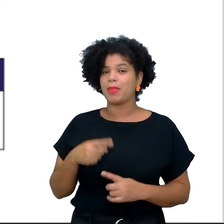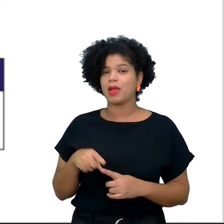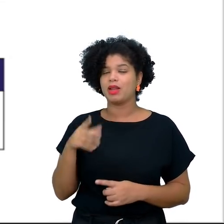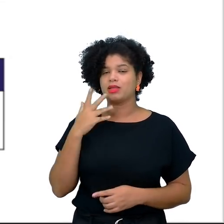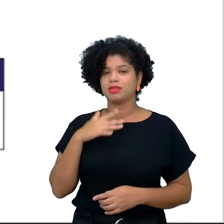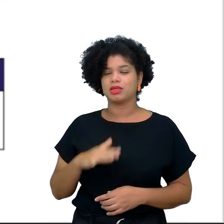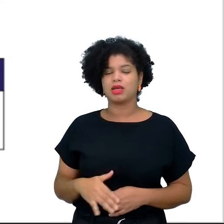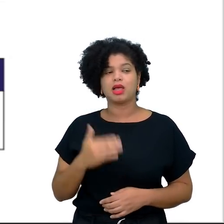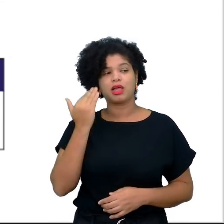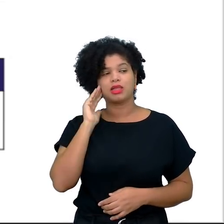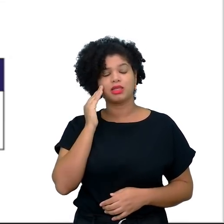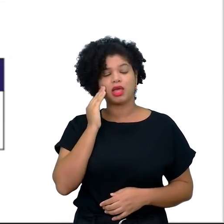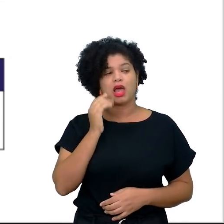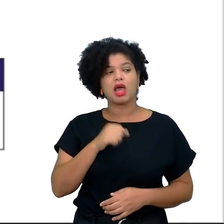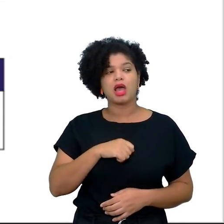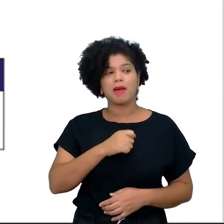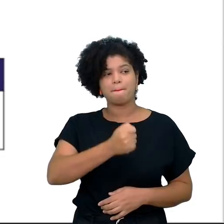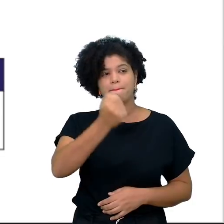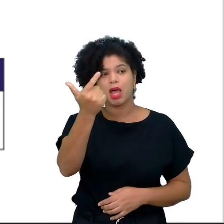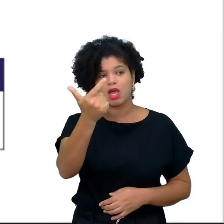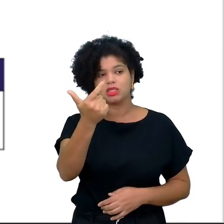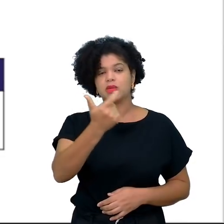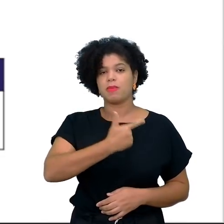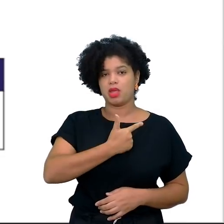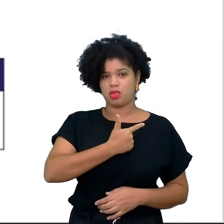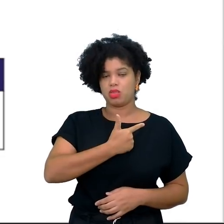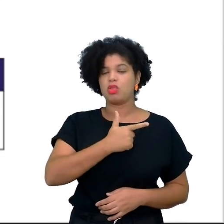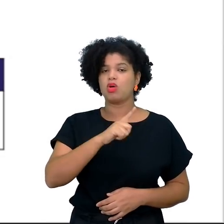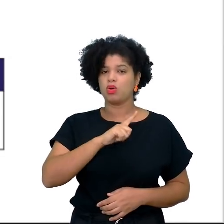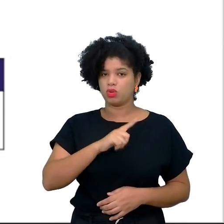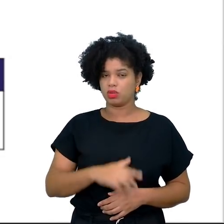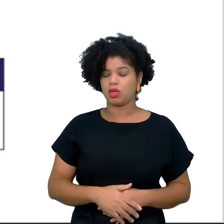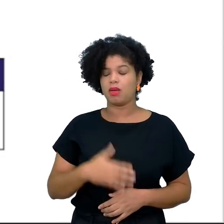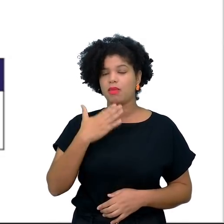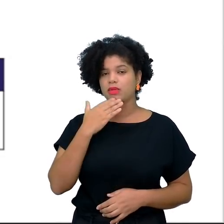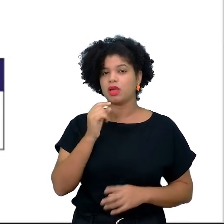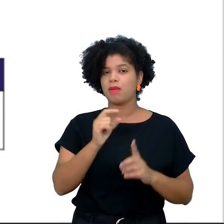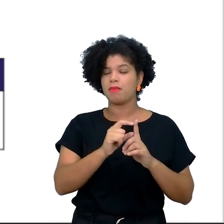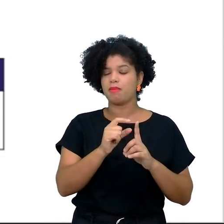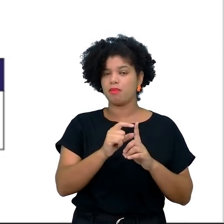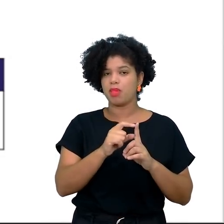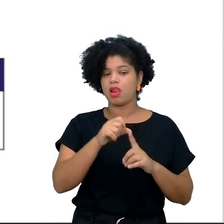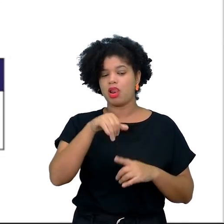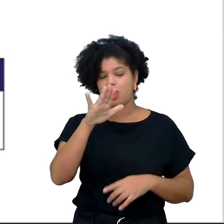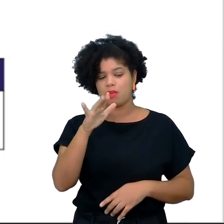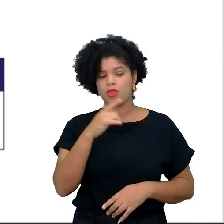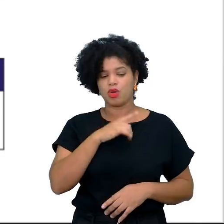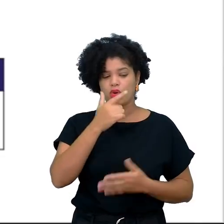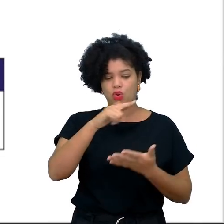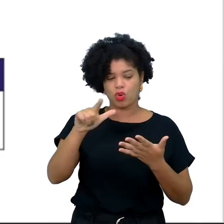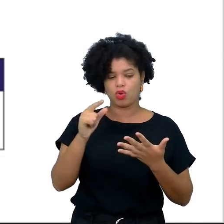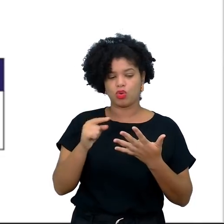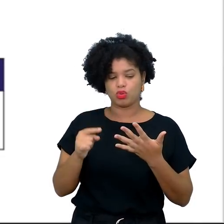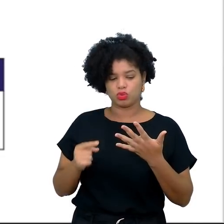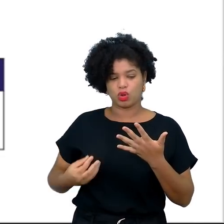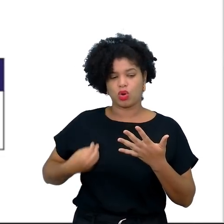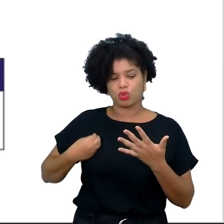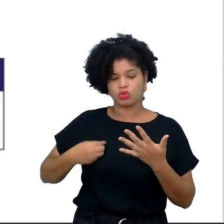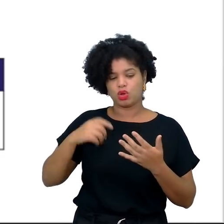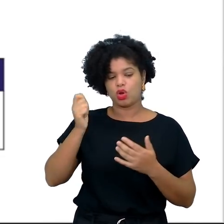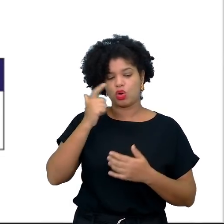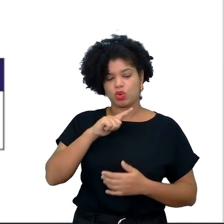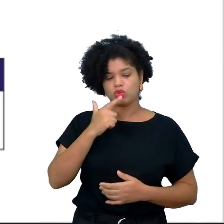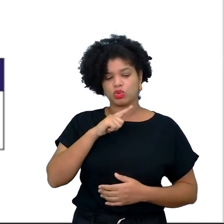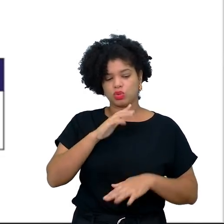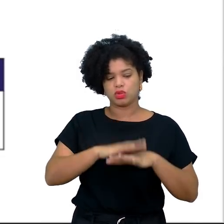a menos que ela, né? E às vezes eles fazem o contrário, então eles veem a palavrinha a mais e eles acabam resolvendo